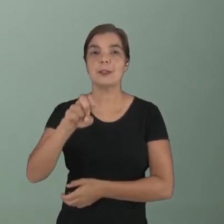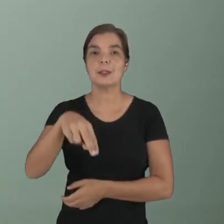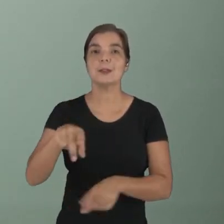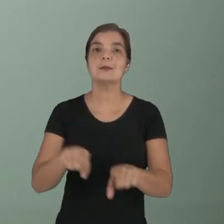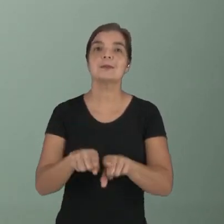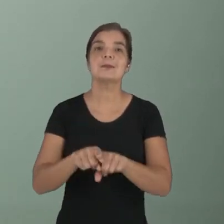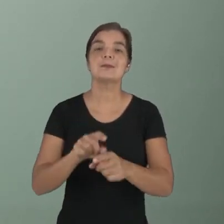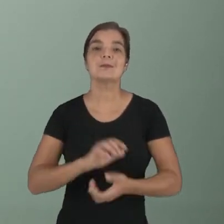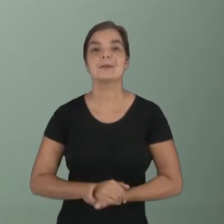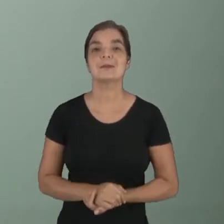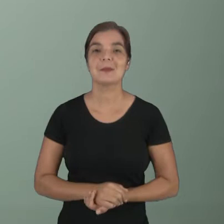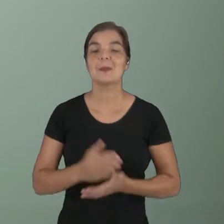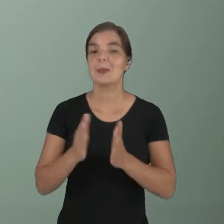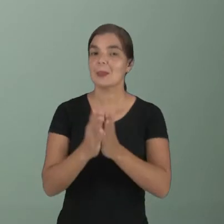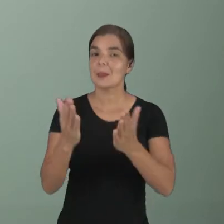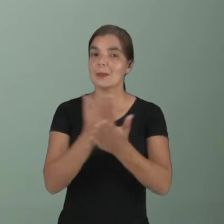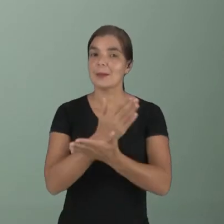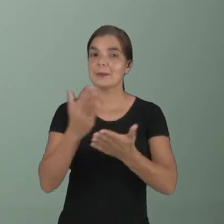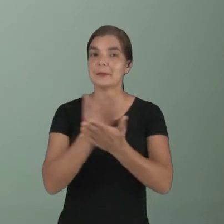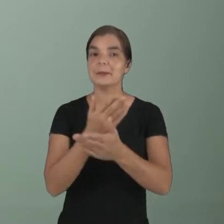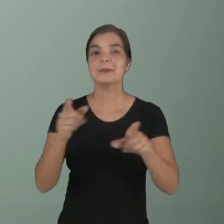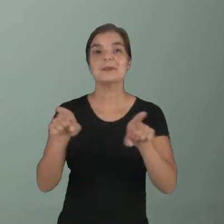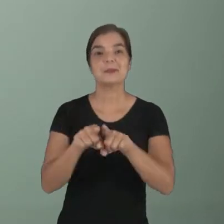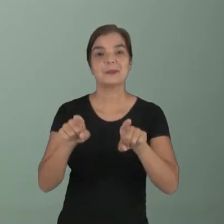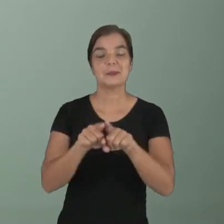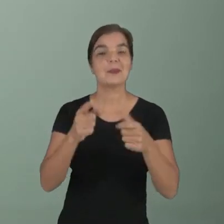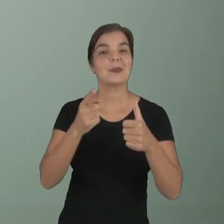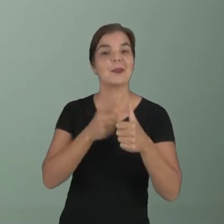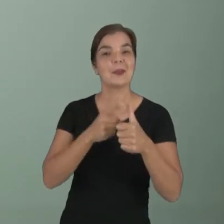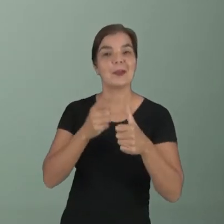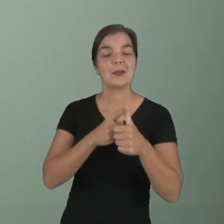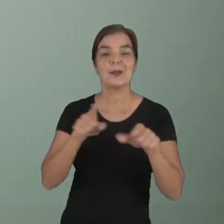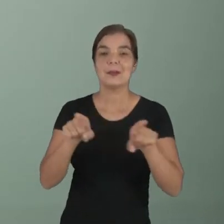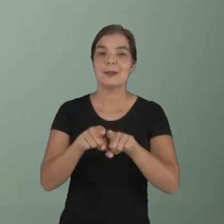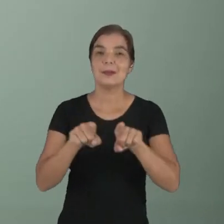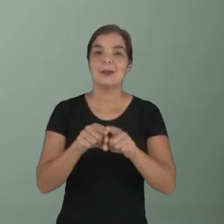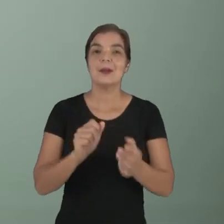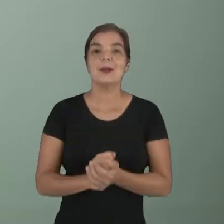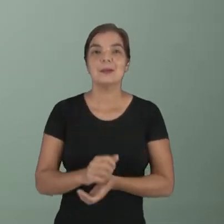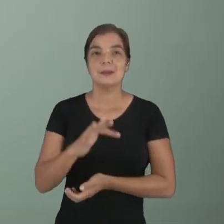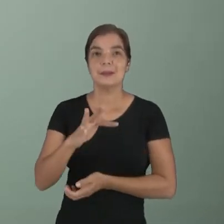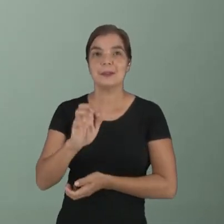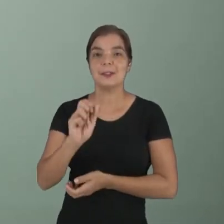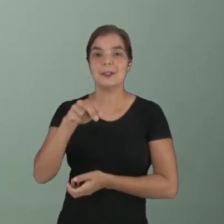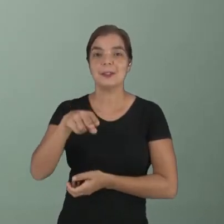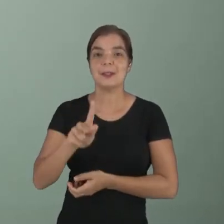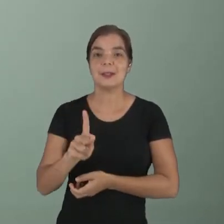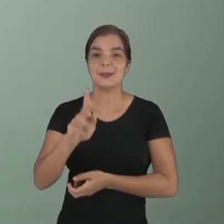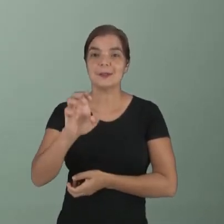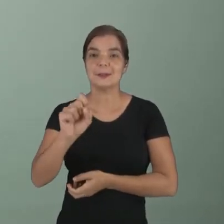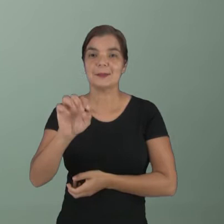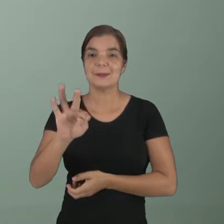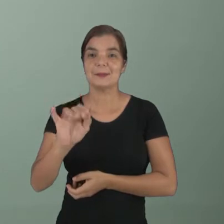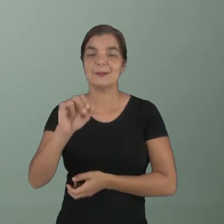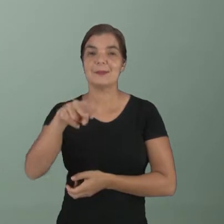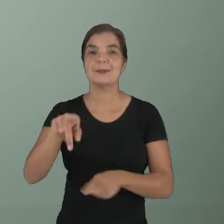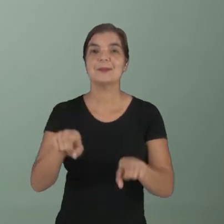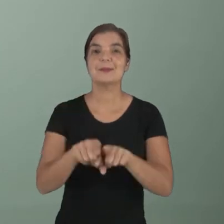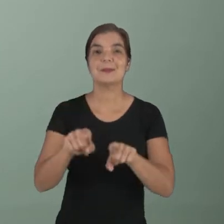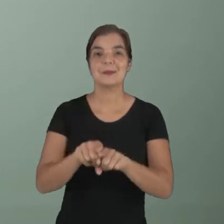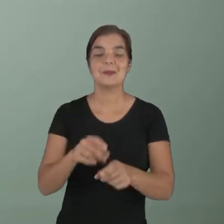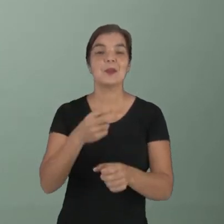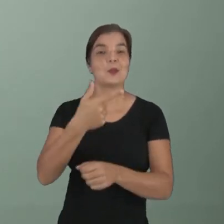sobre esse livro? Esse livro, primeiramente, ele é uma obra, ele é um clássico, produzido há mais de